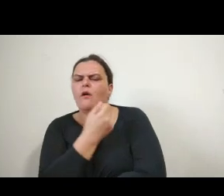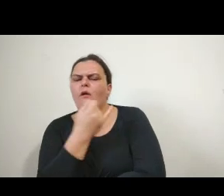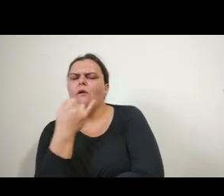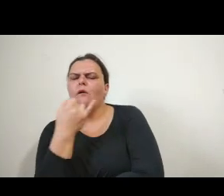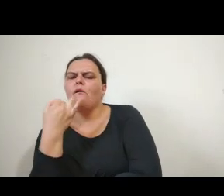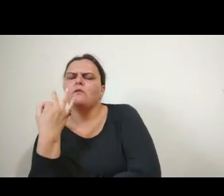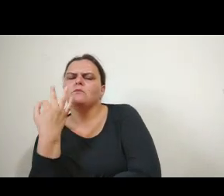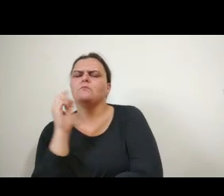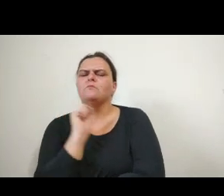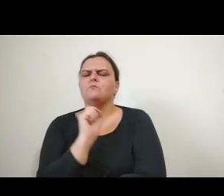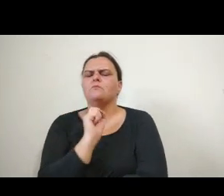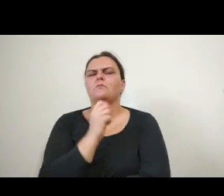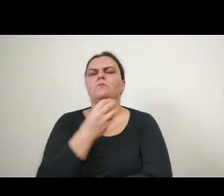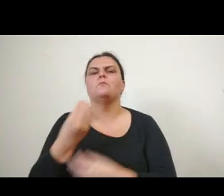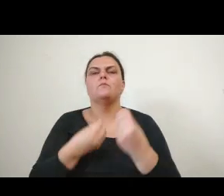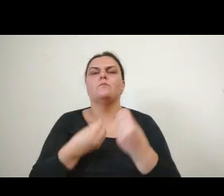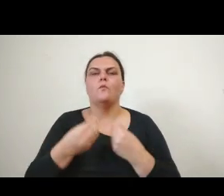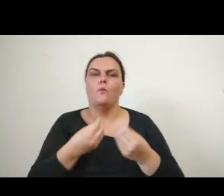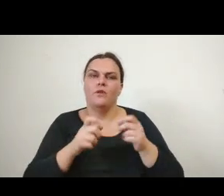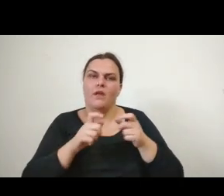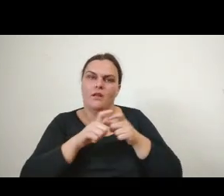relativas a crescimento populacional.